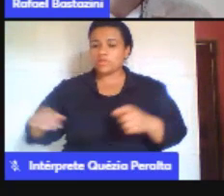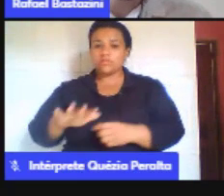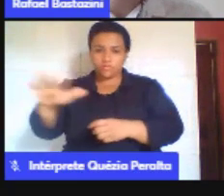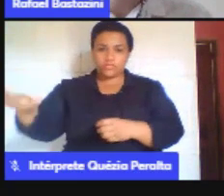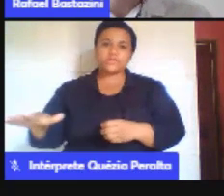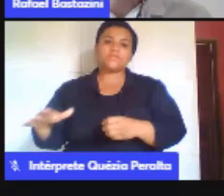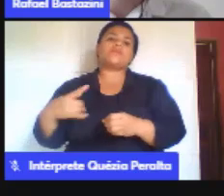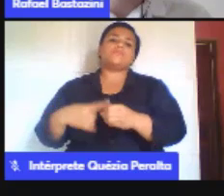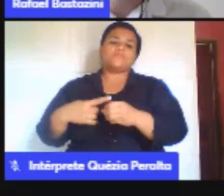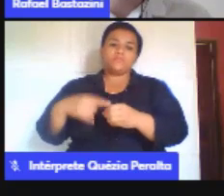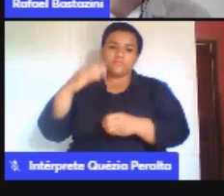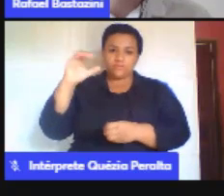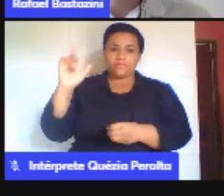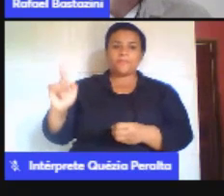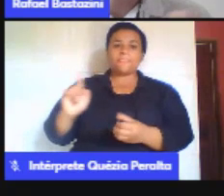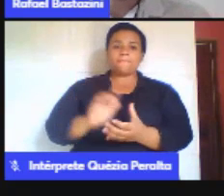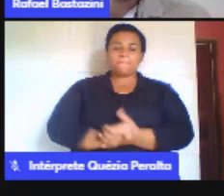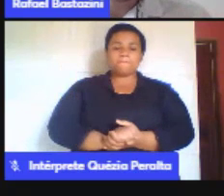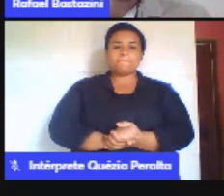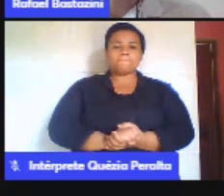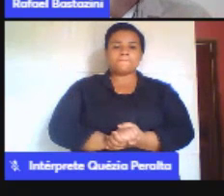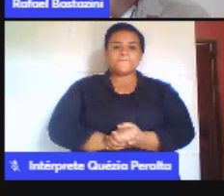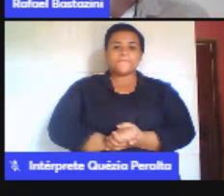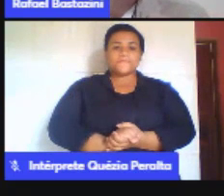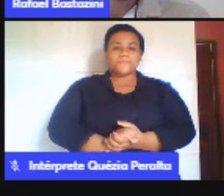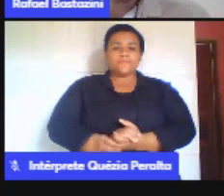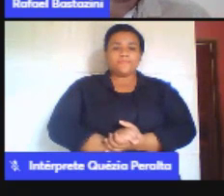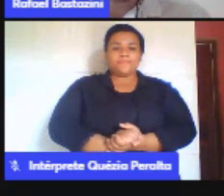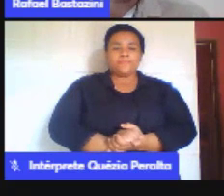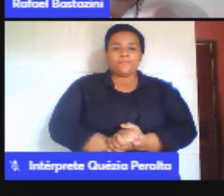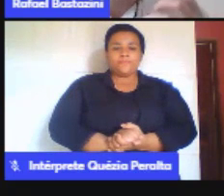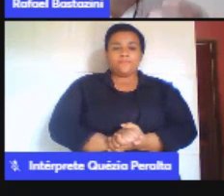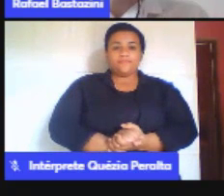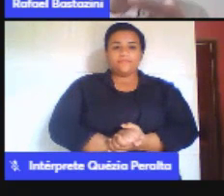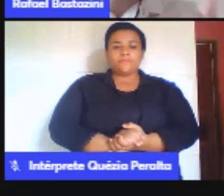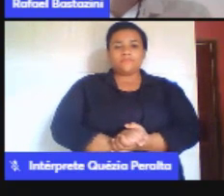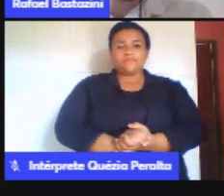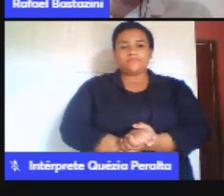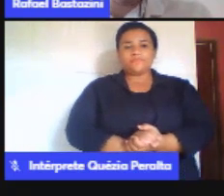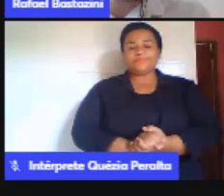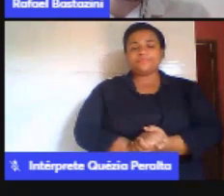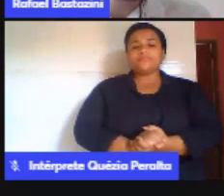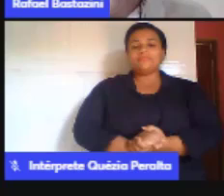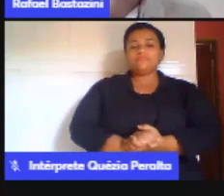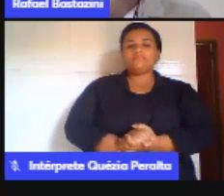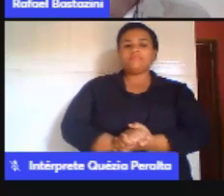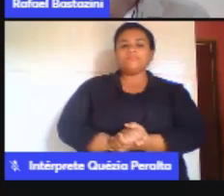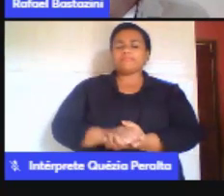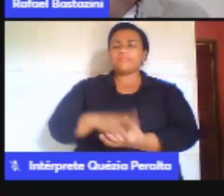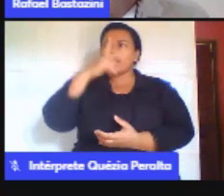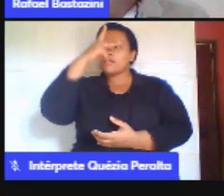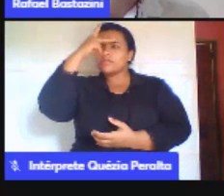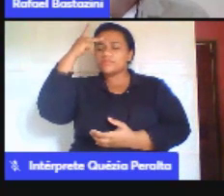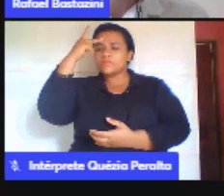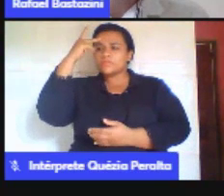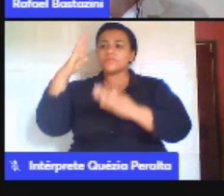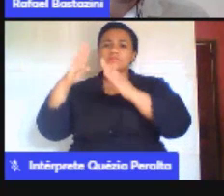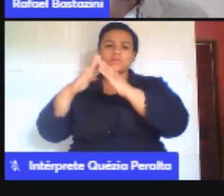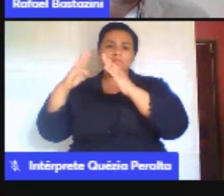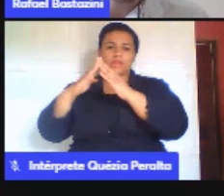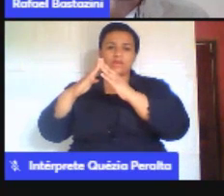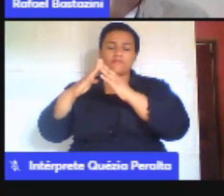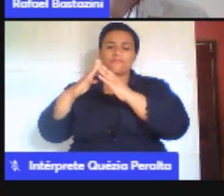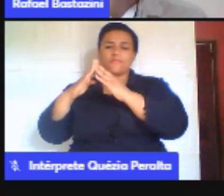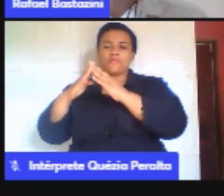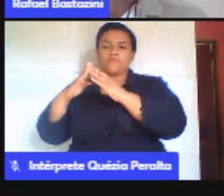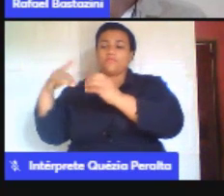cotidiano e das práticas espaciais dos sujeitos, dos citadinos, das pessoas que moravam na cidade